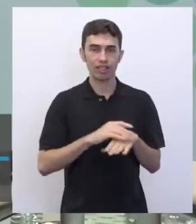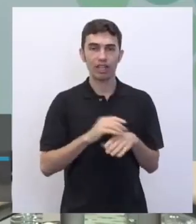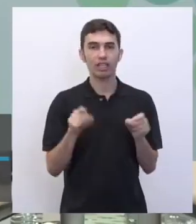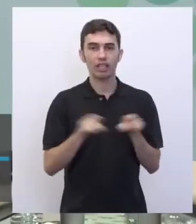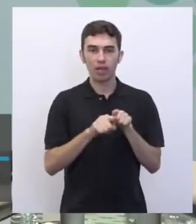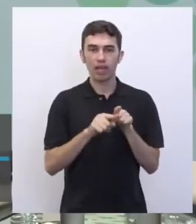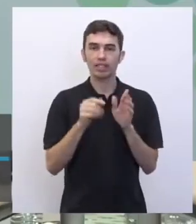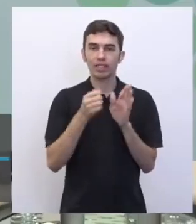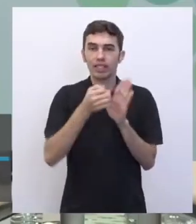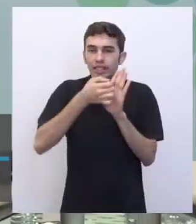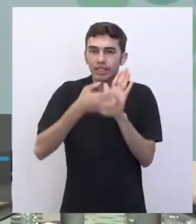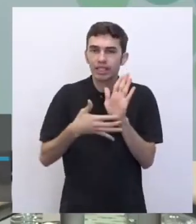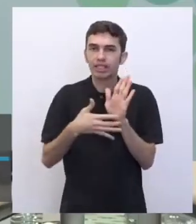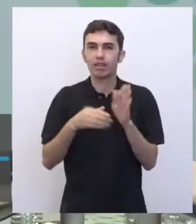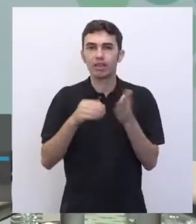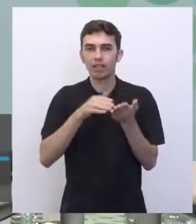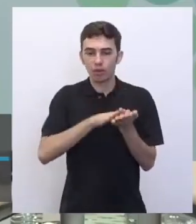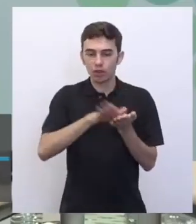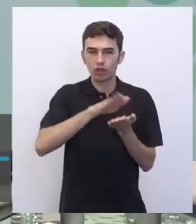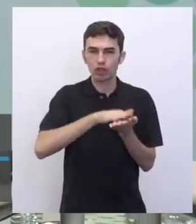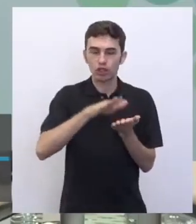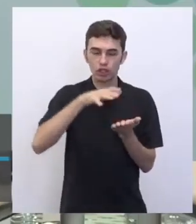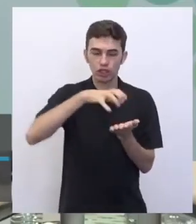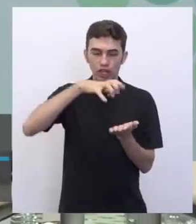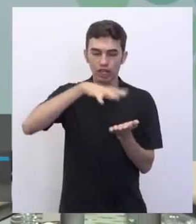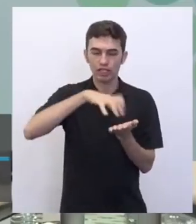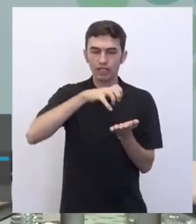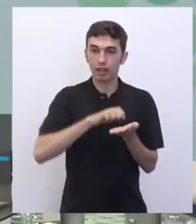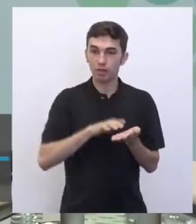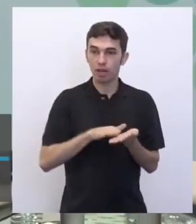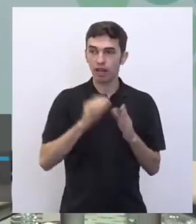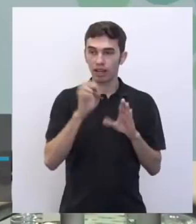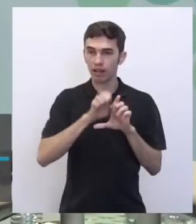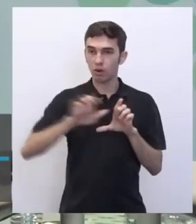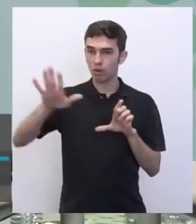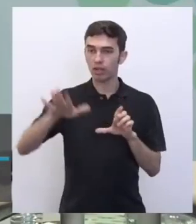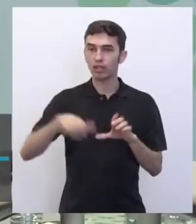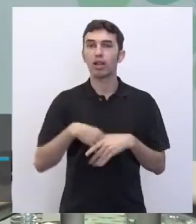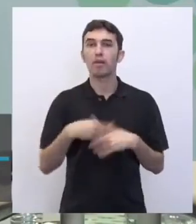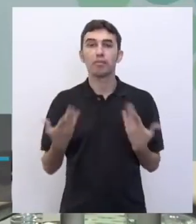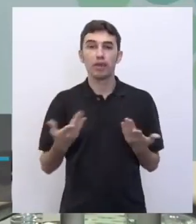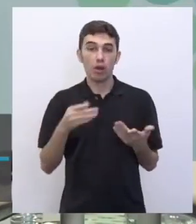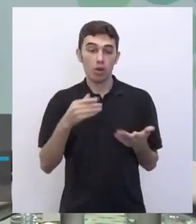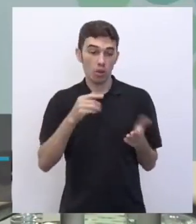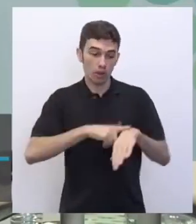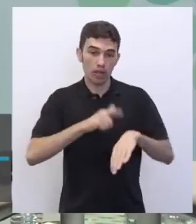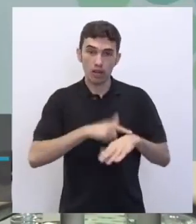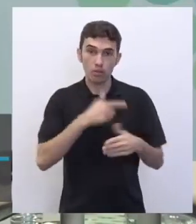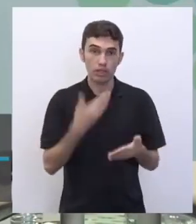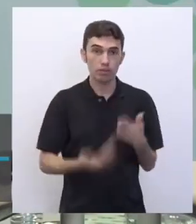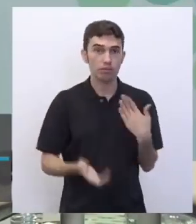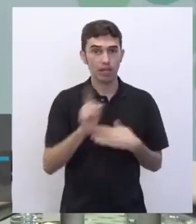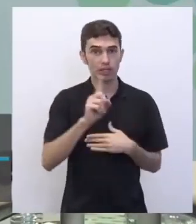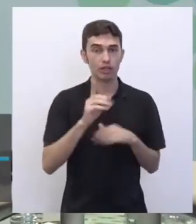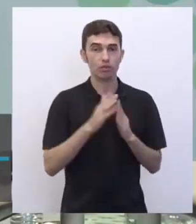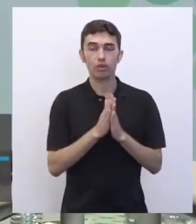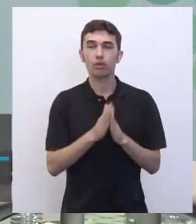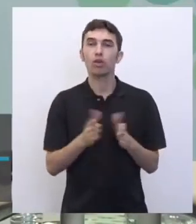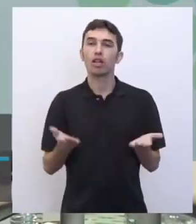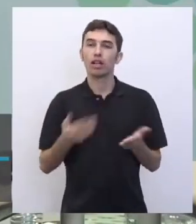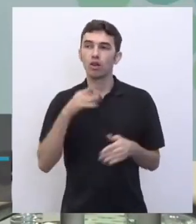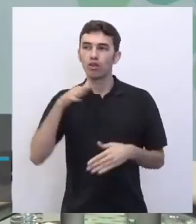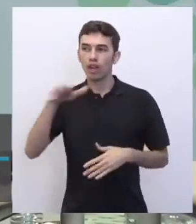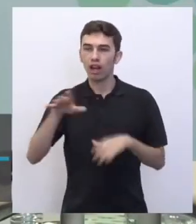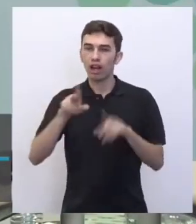descrição e digitalizar, né, para poder fazer o envio. Então não perca o prazo, tá? Corram lá no site da EFAP, lá